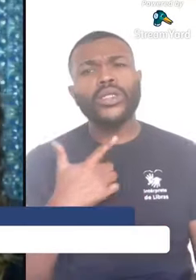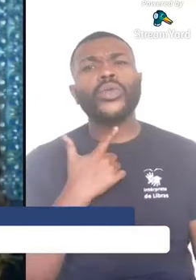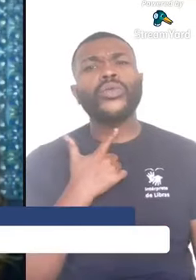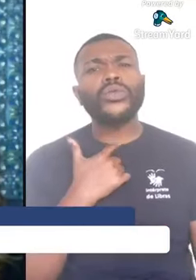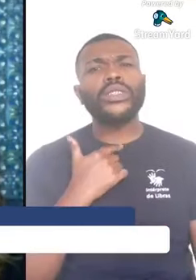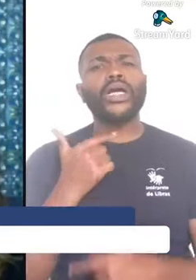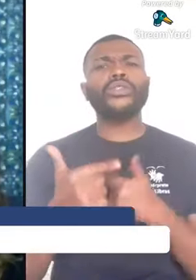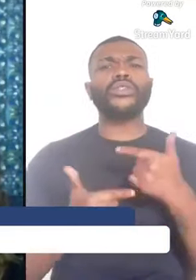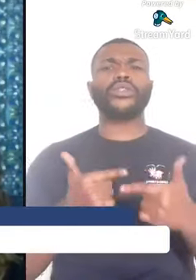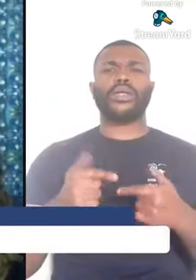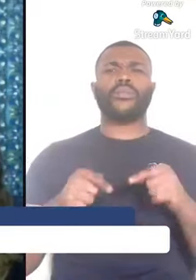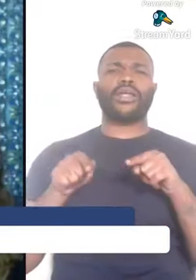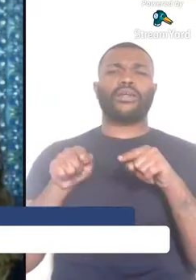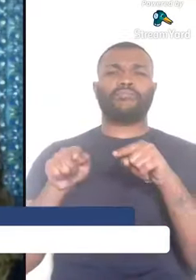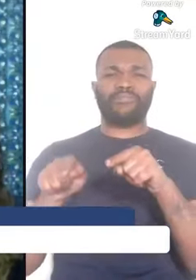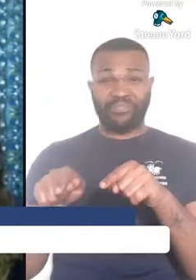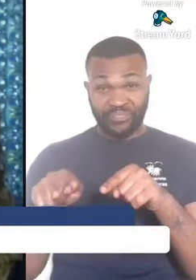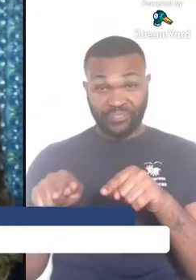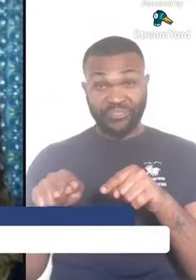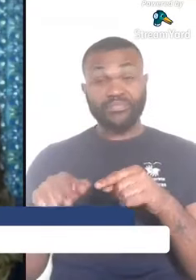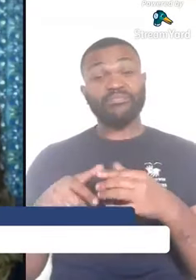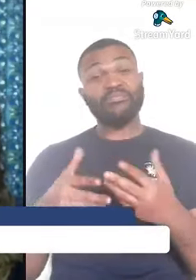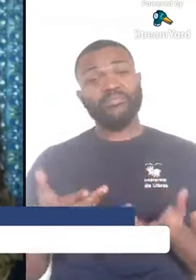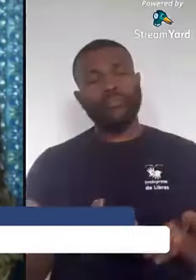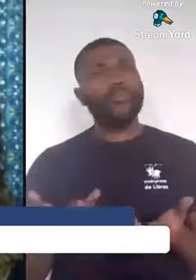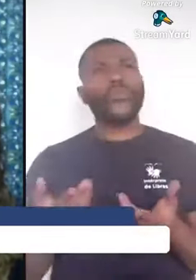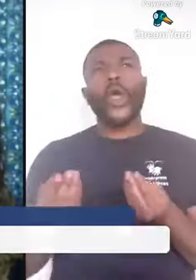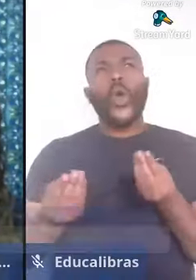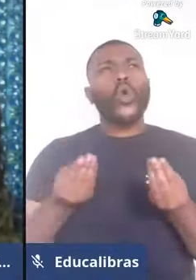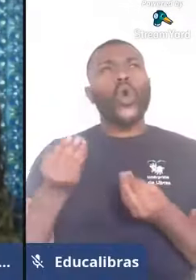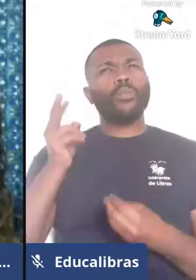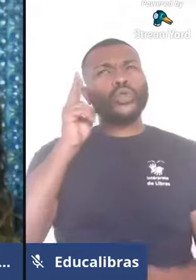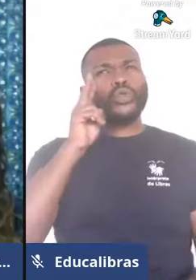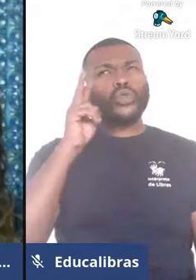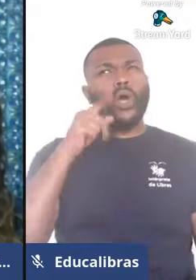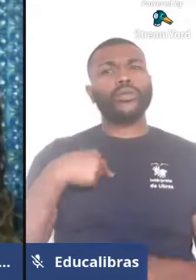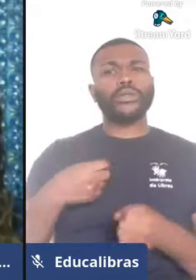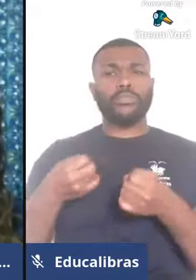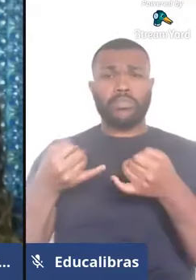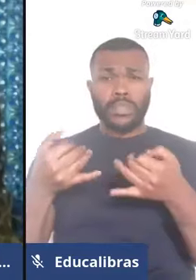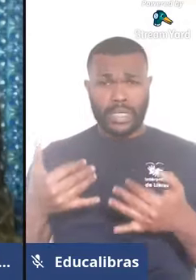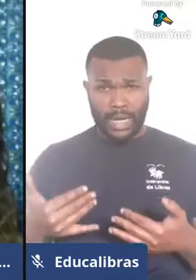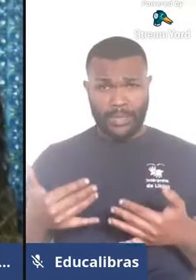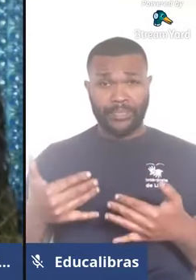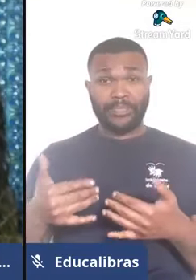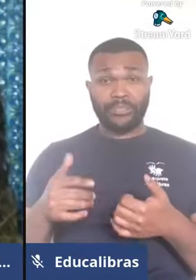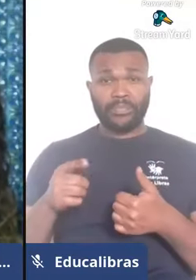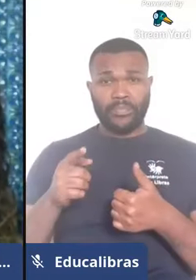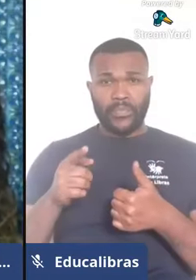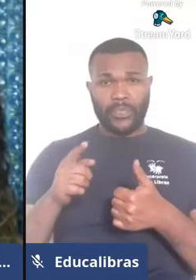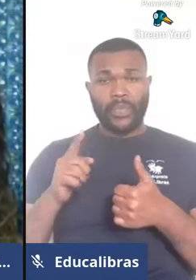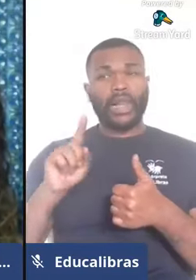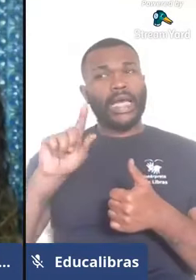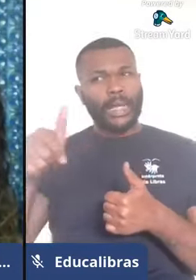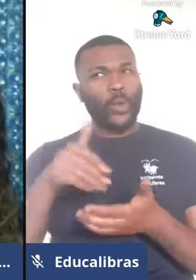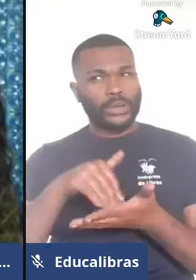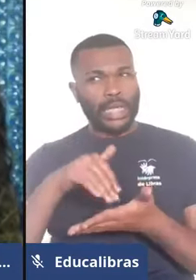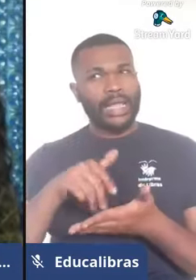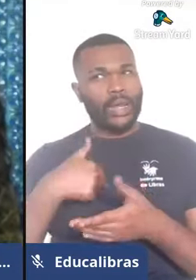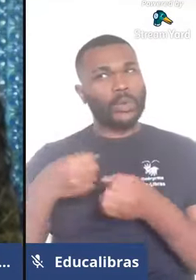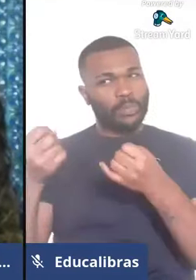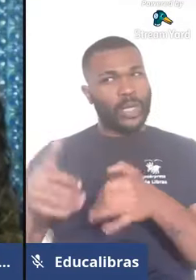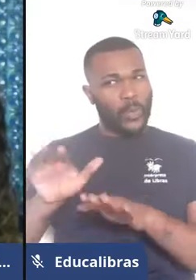isso, né? E aí, como que foi a história? Bom, a história da secretaria eu vou contar daqui a pouco, acho que você vai perguntar, né? Mas aí eu